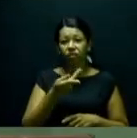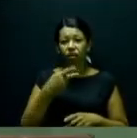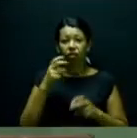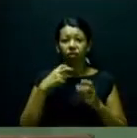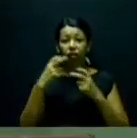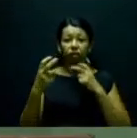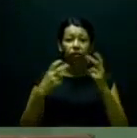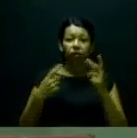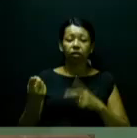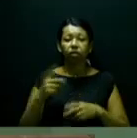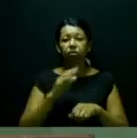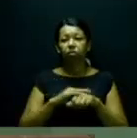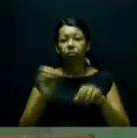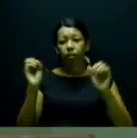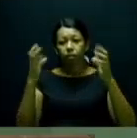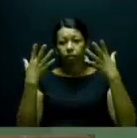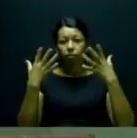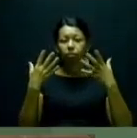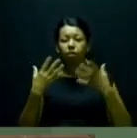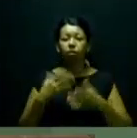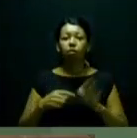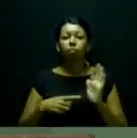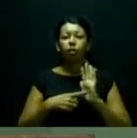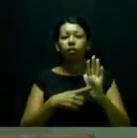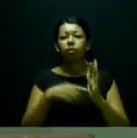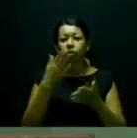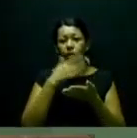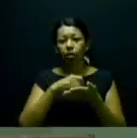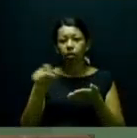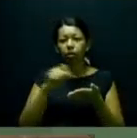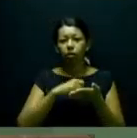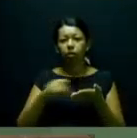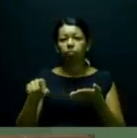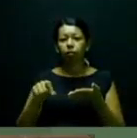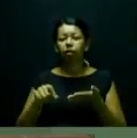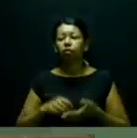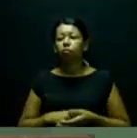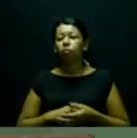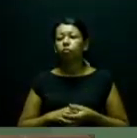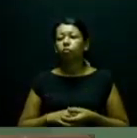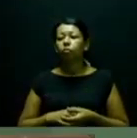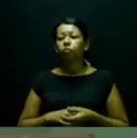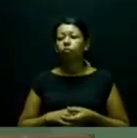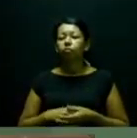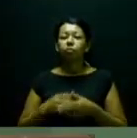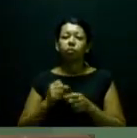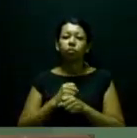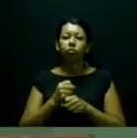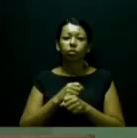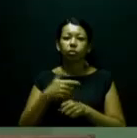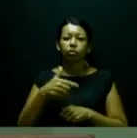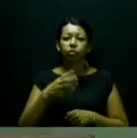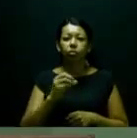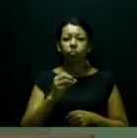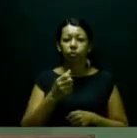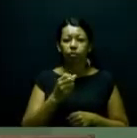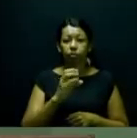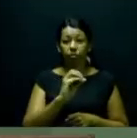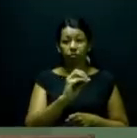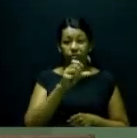gente chama atenção, que a gente apresenta requerimento, desde o ano de 2009, quando